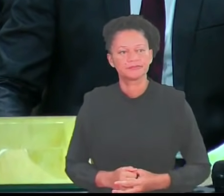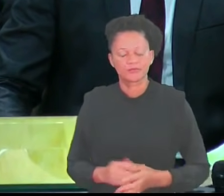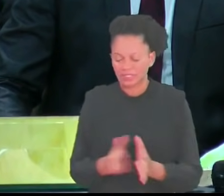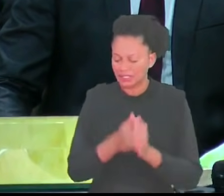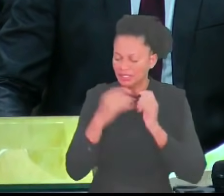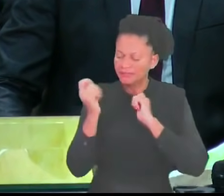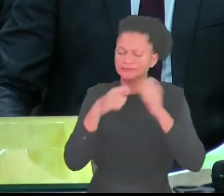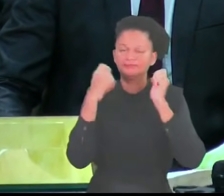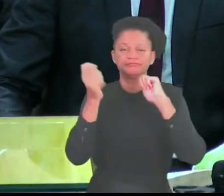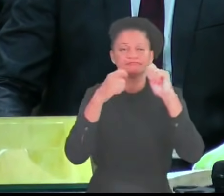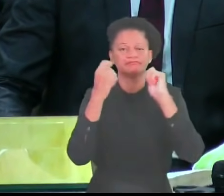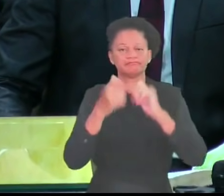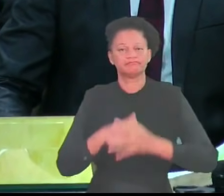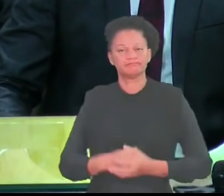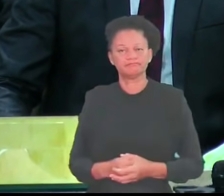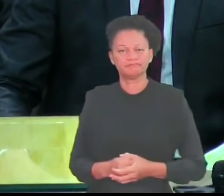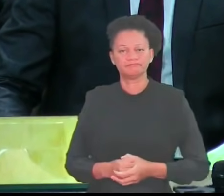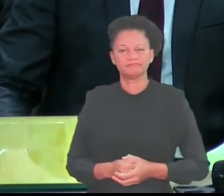Aleluia.